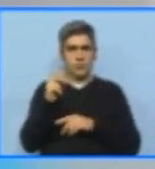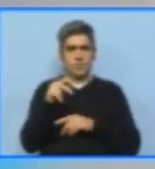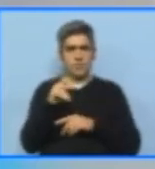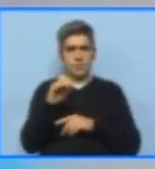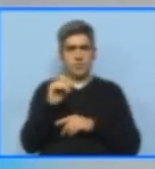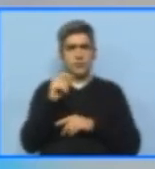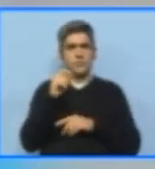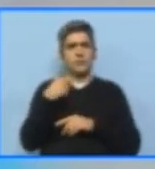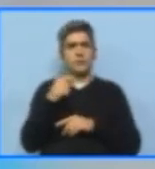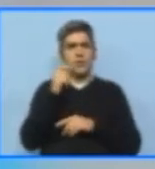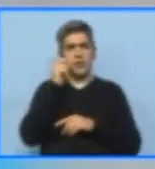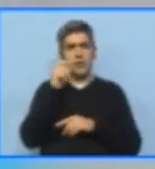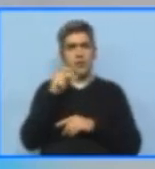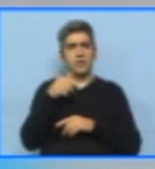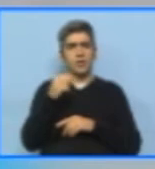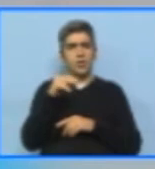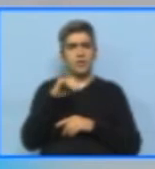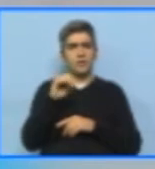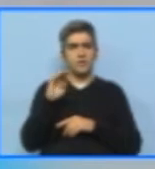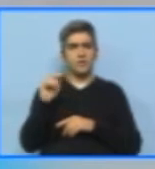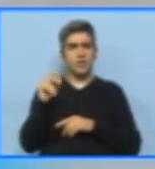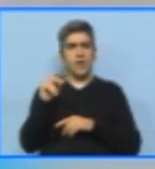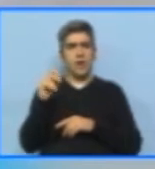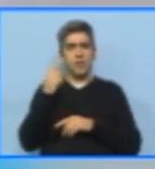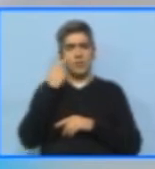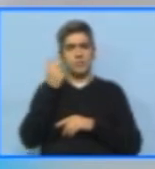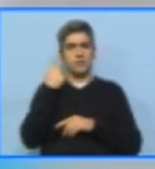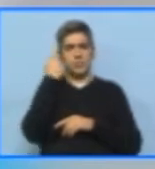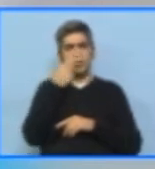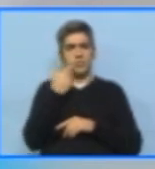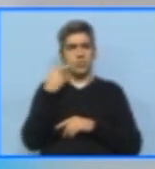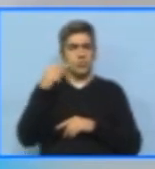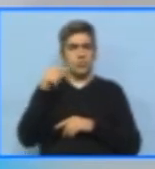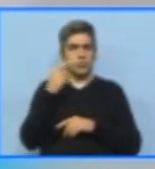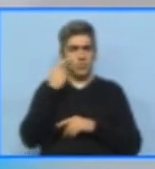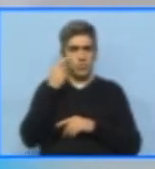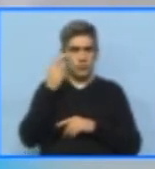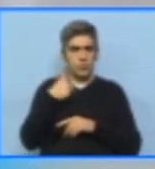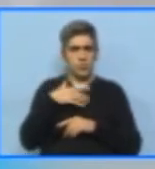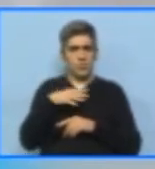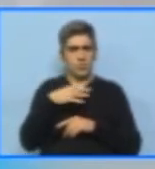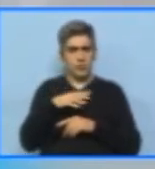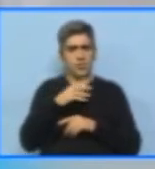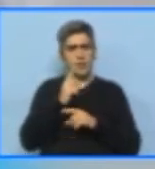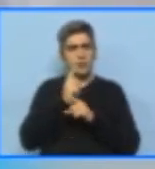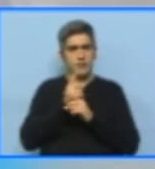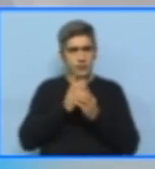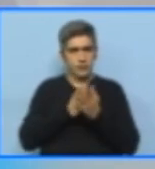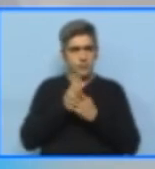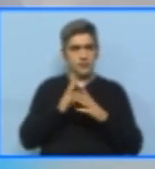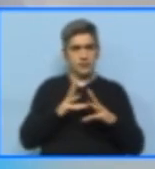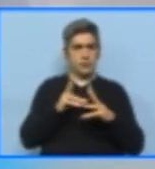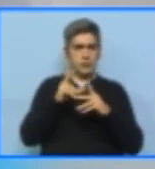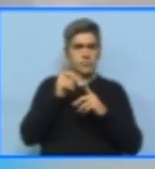António Sala, uma figura única daquilo que são estes 80 anos também, e nós queremos e vamos continuar a